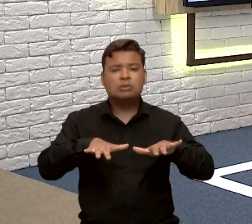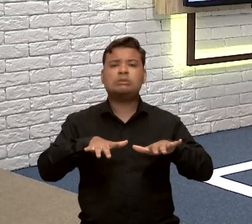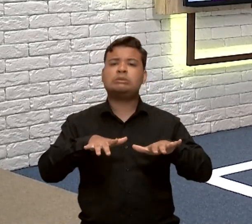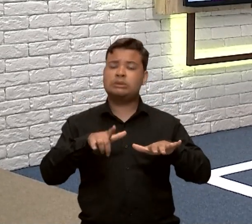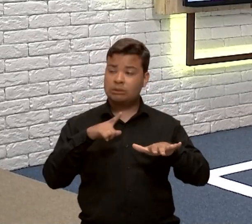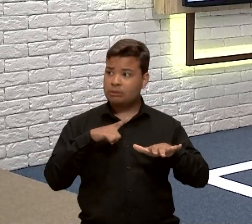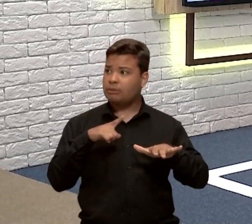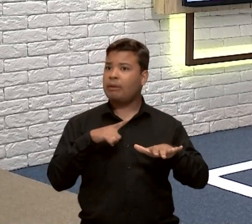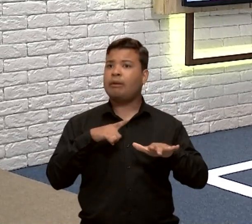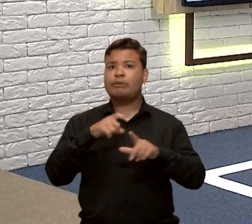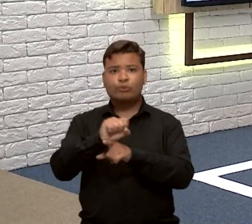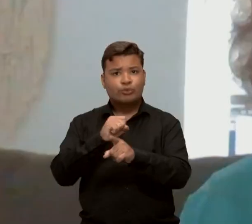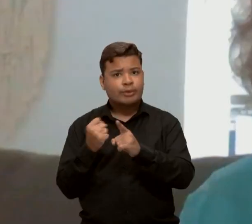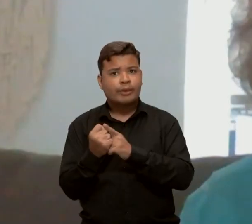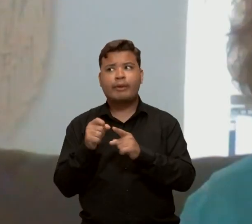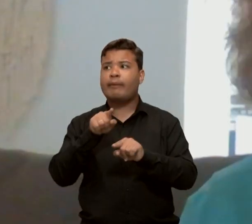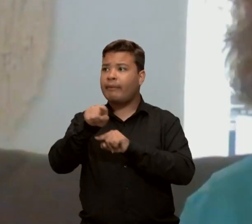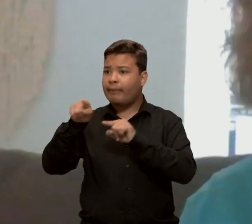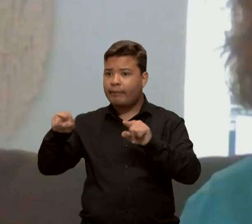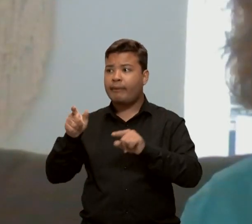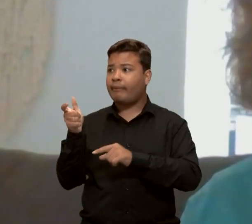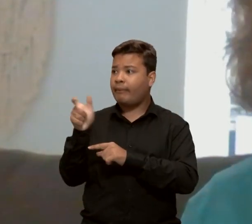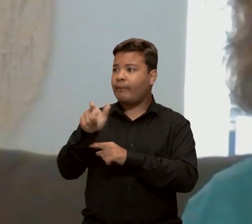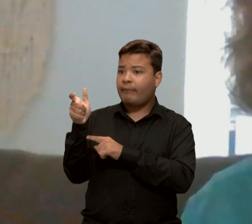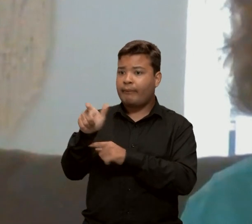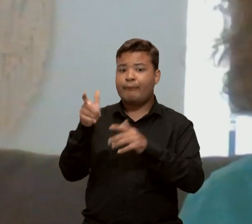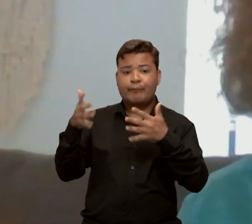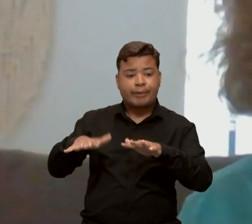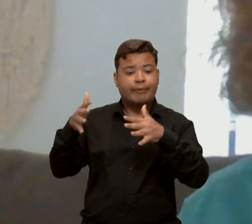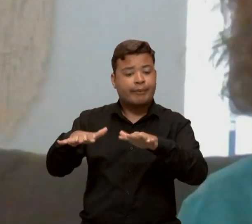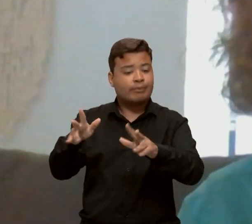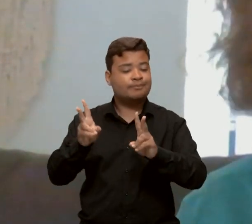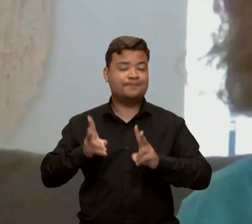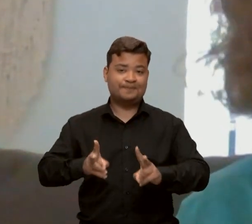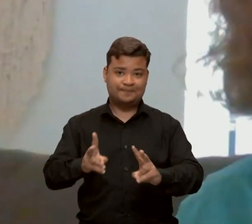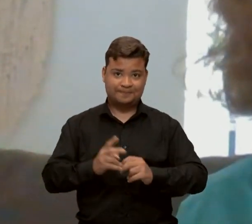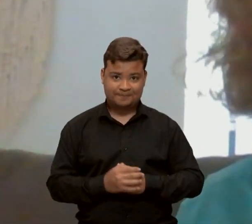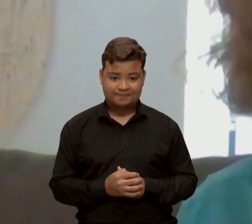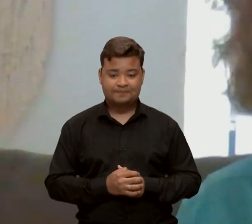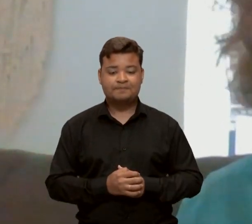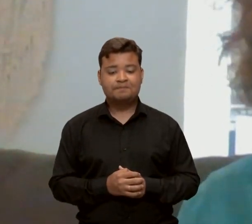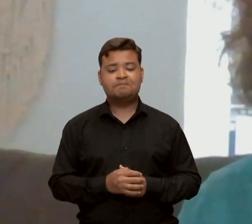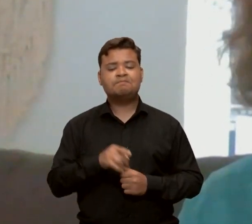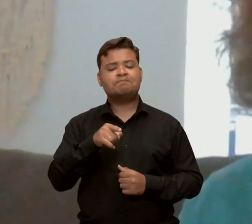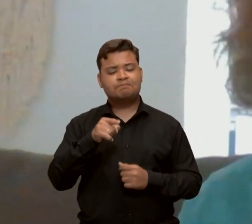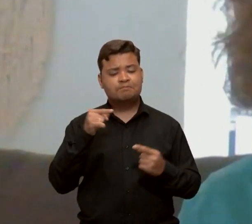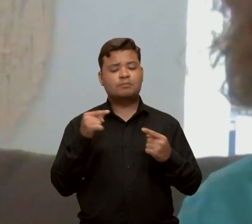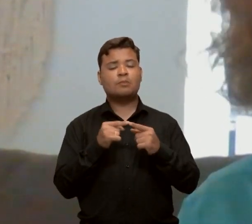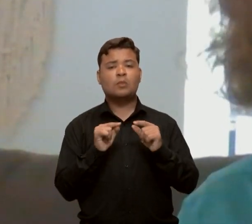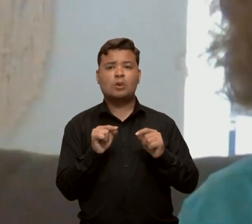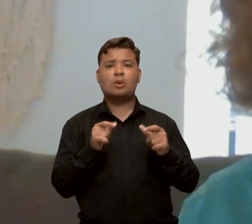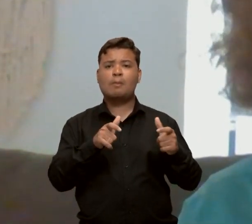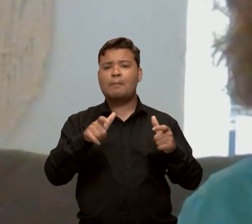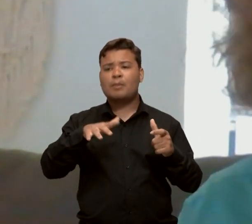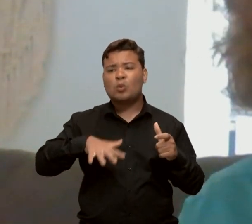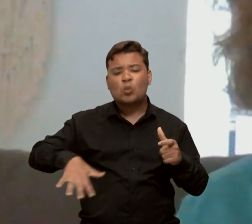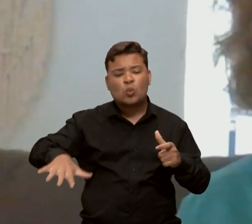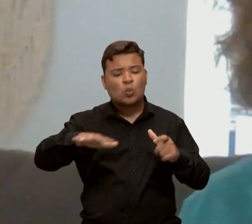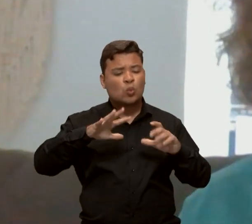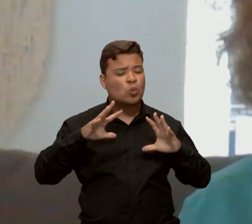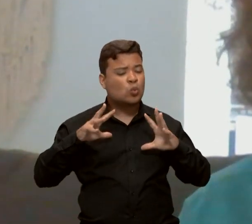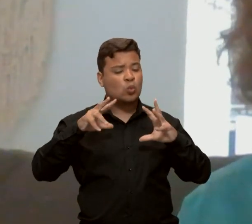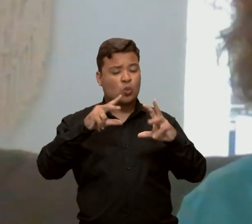nossa sociedade. Ele diz respeito a todos os espaços, todos os lugares,